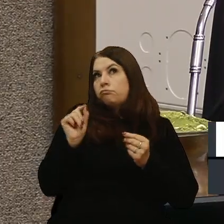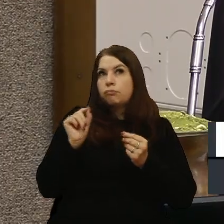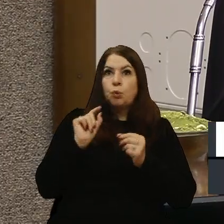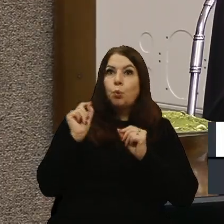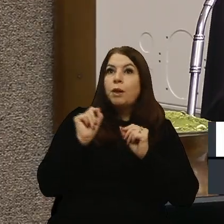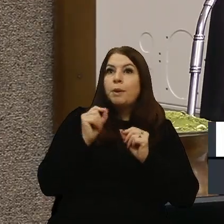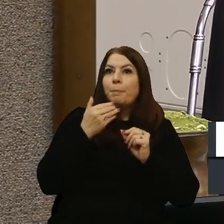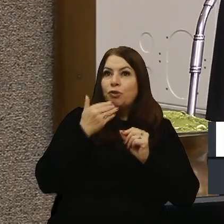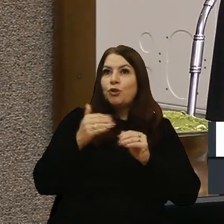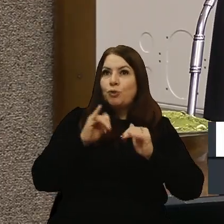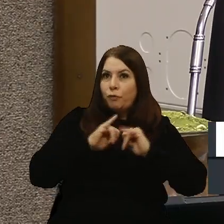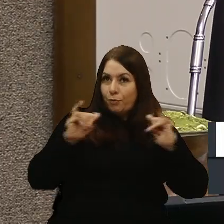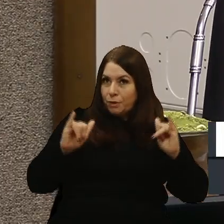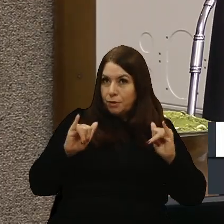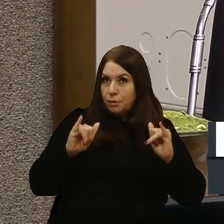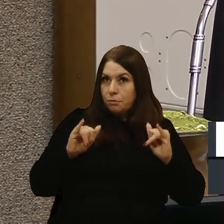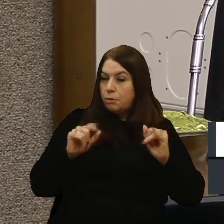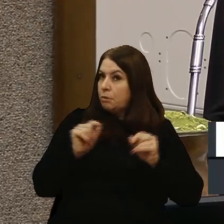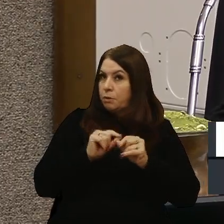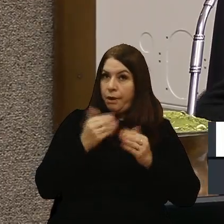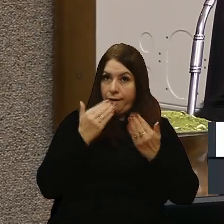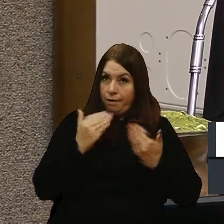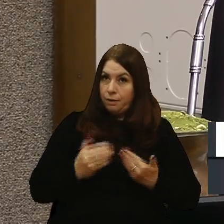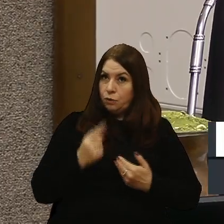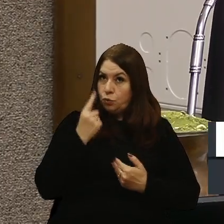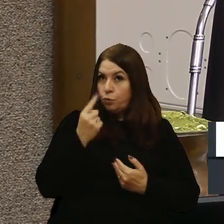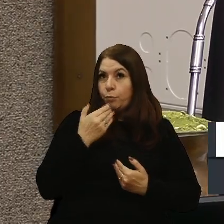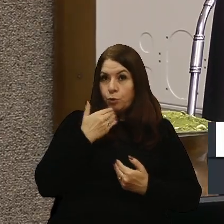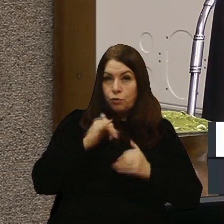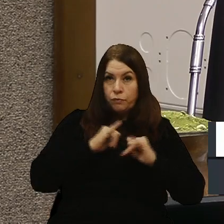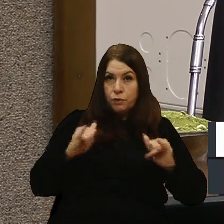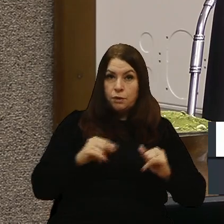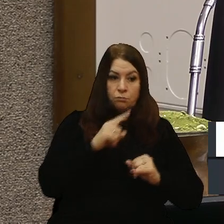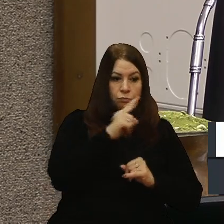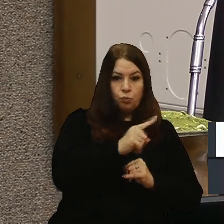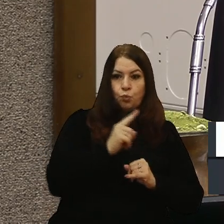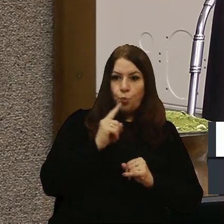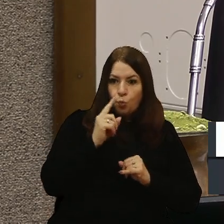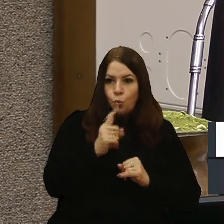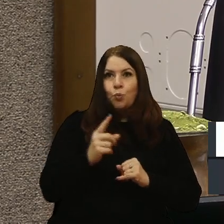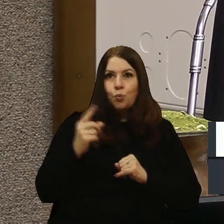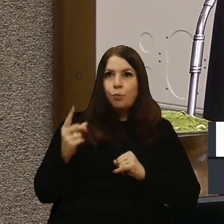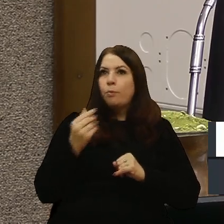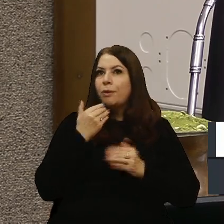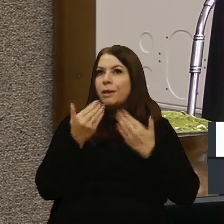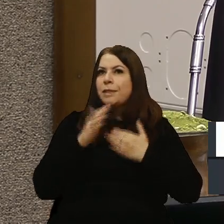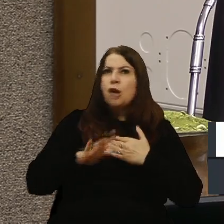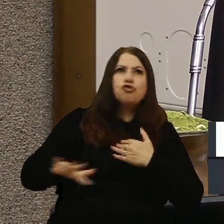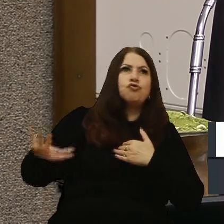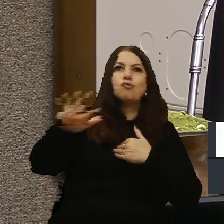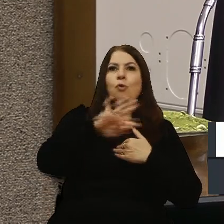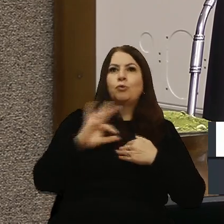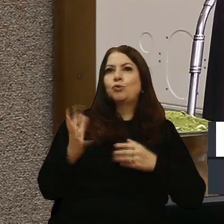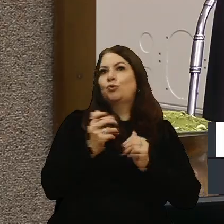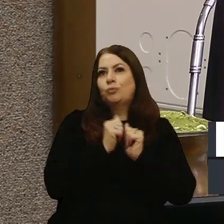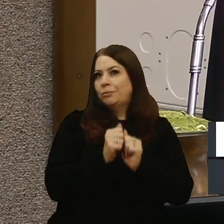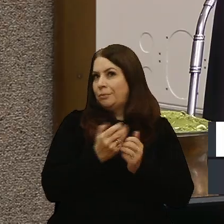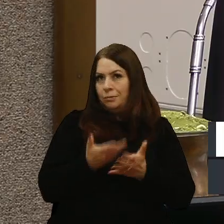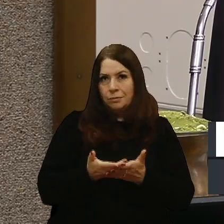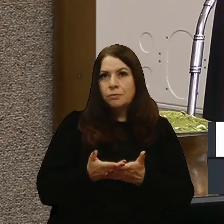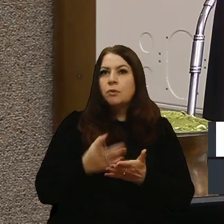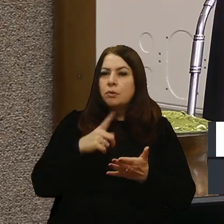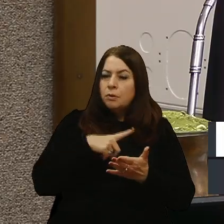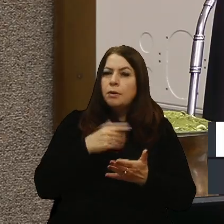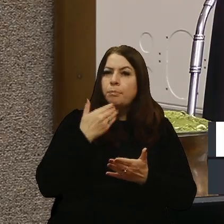dos pedidos de informação. Agora a gente tem que promover a análise de um pedido de informação por vez. A gente não pode fazer uma análise genérica dos pedidos de informação.